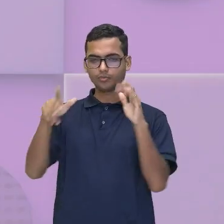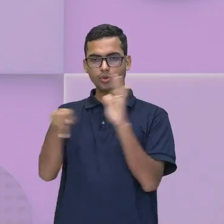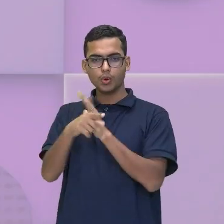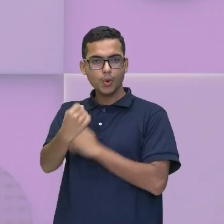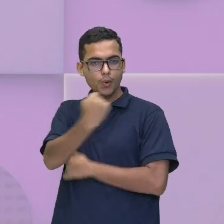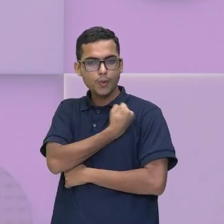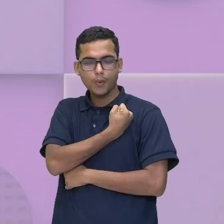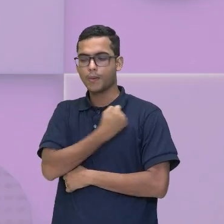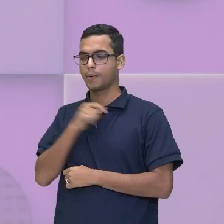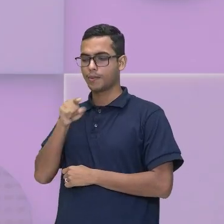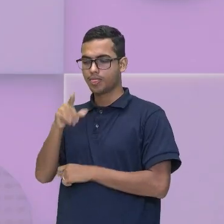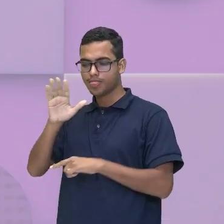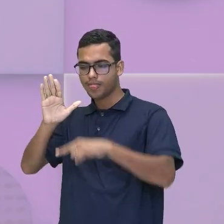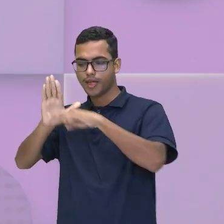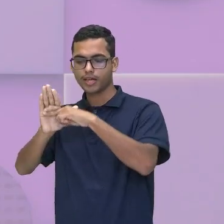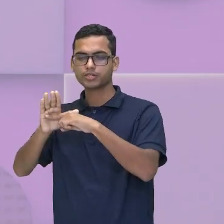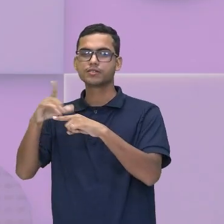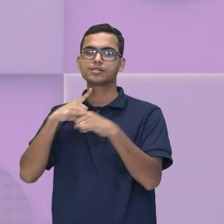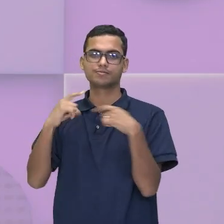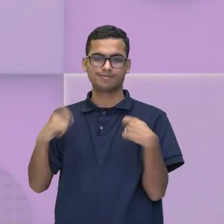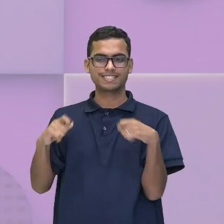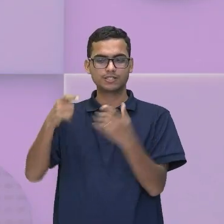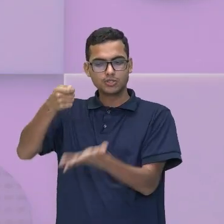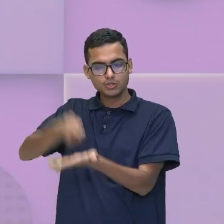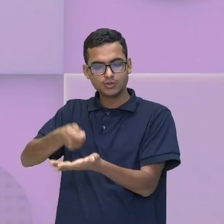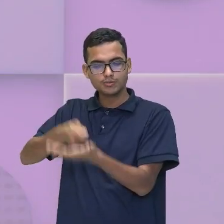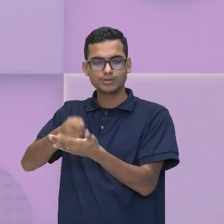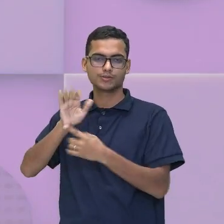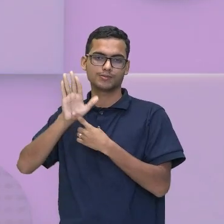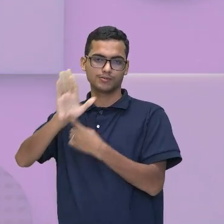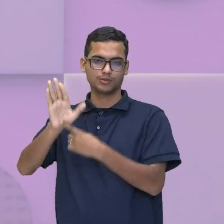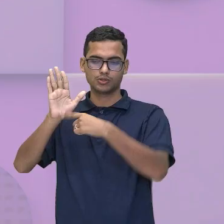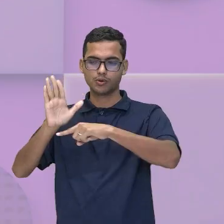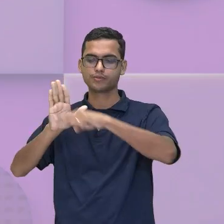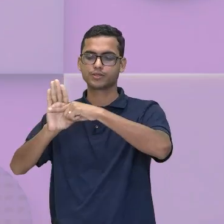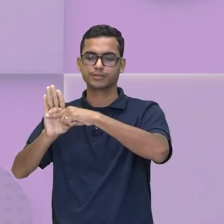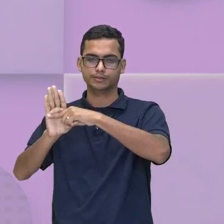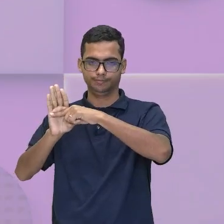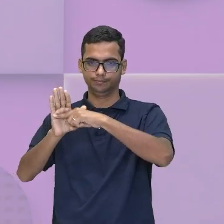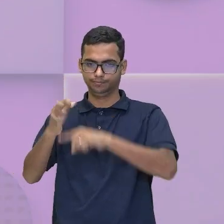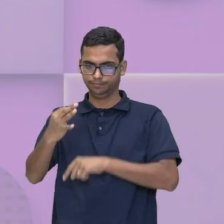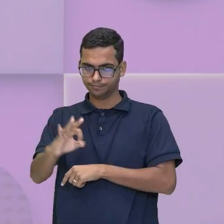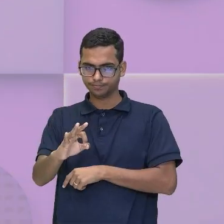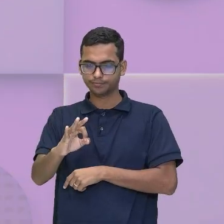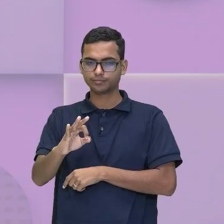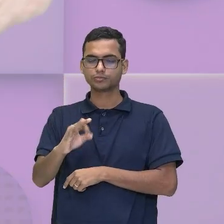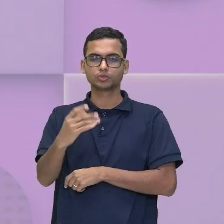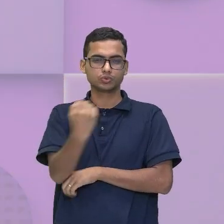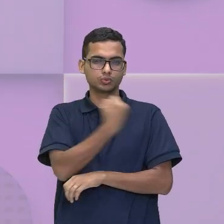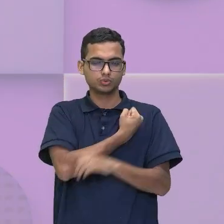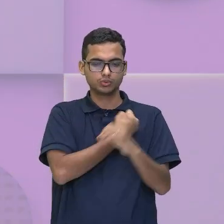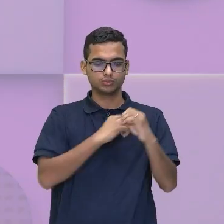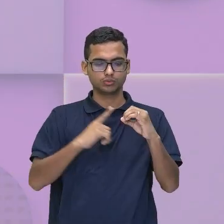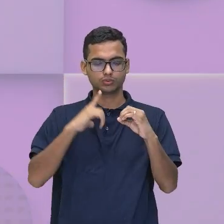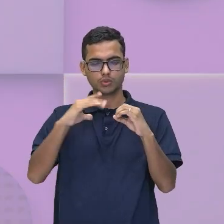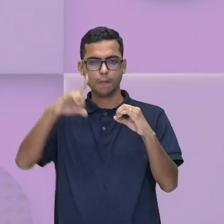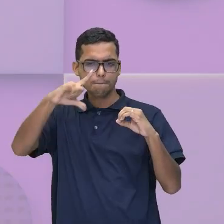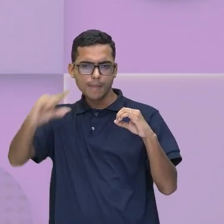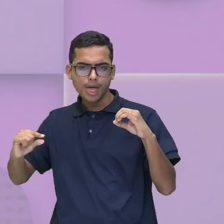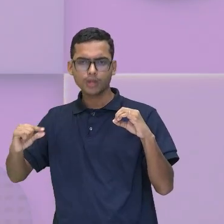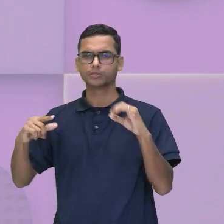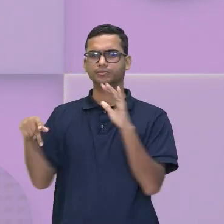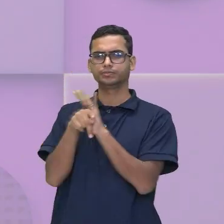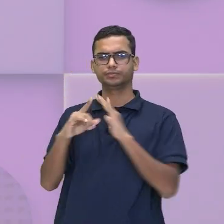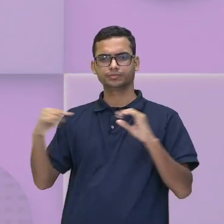números negativos, que são os que ficam abaixo do zero ou para trás do zero, como